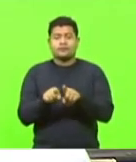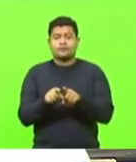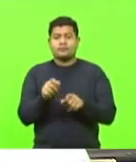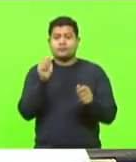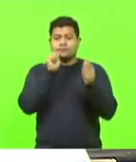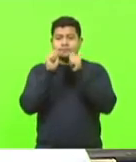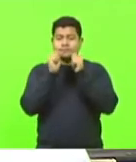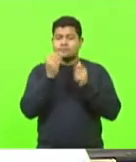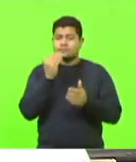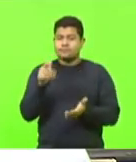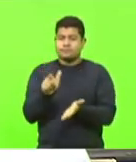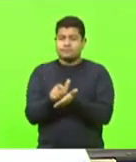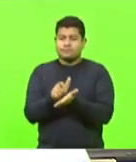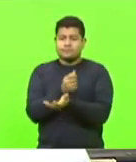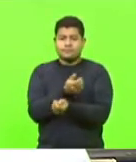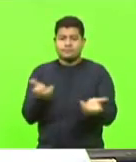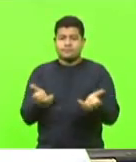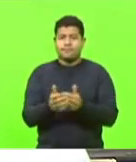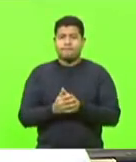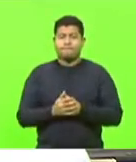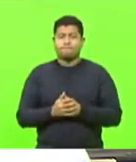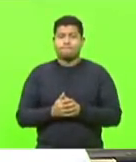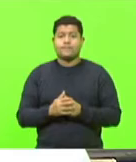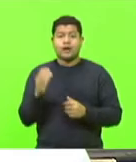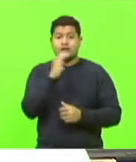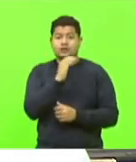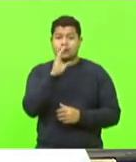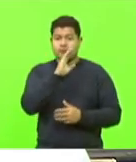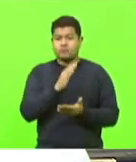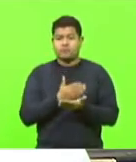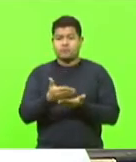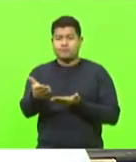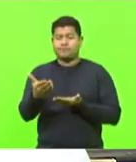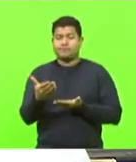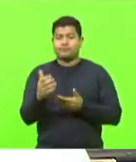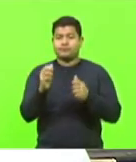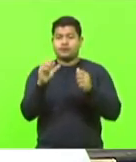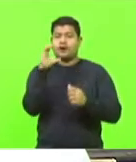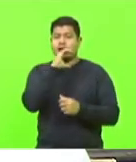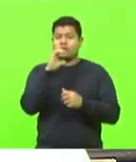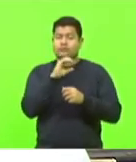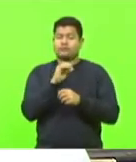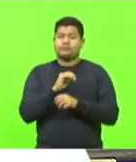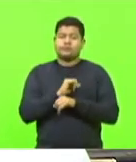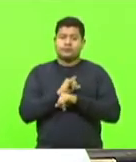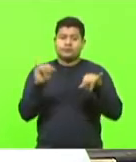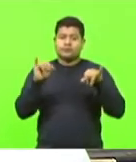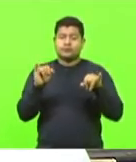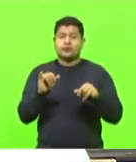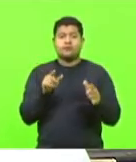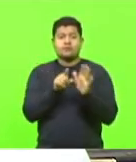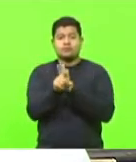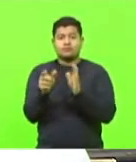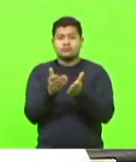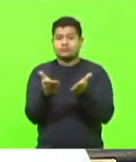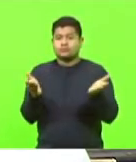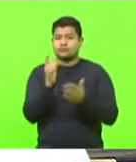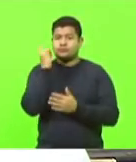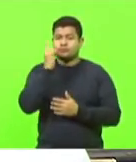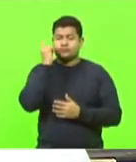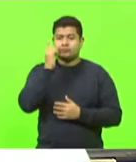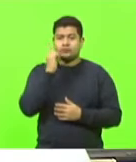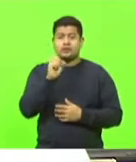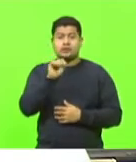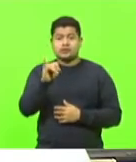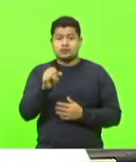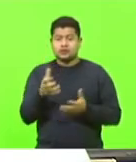proceda à distribuição de expedientes. Entraremos já em breves comunicações e eu pergunto aos senhores deputados se